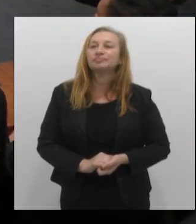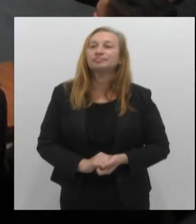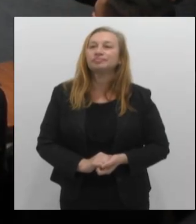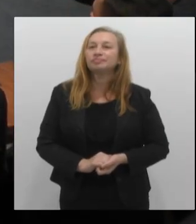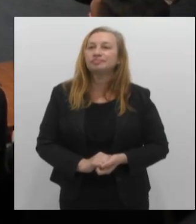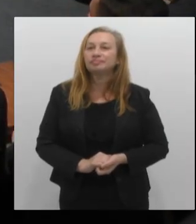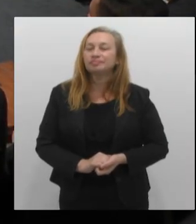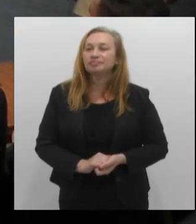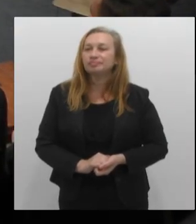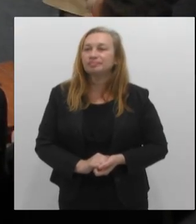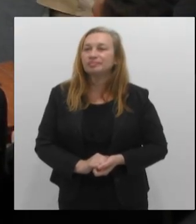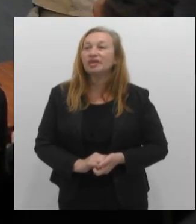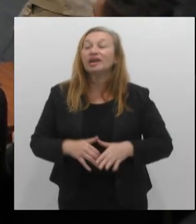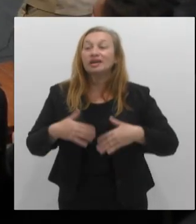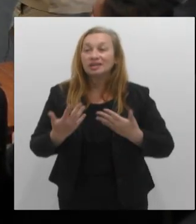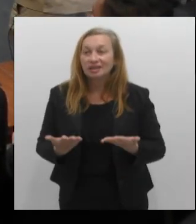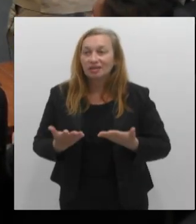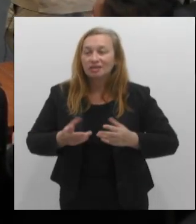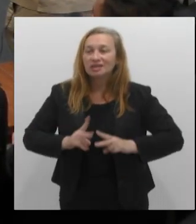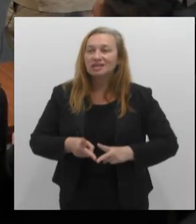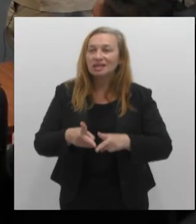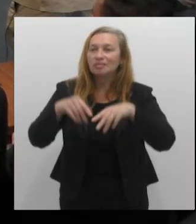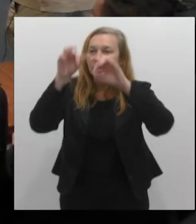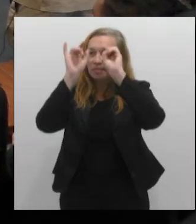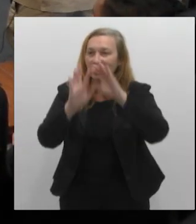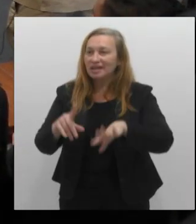Então, sob sempre a proteção de